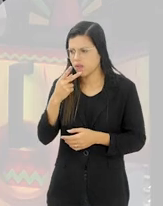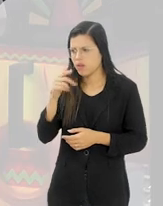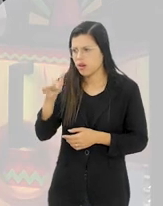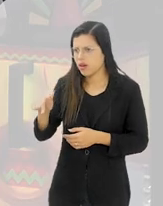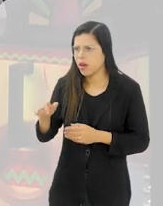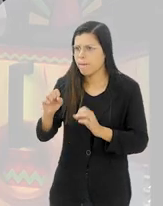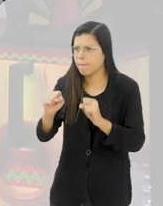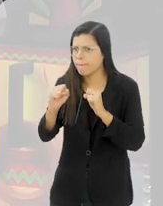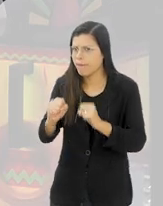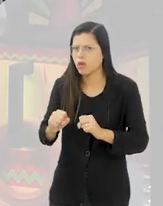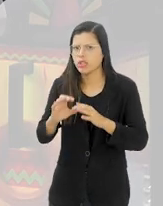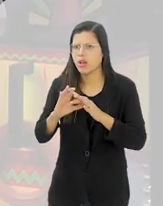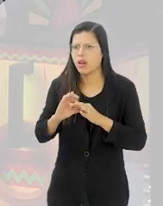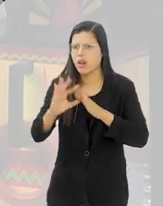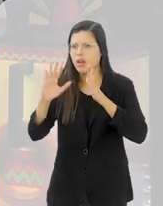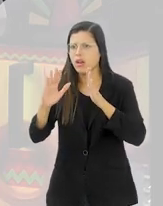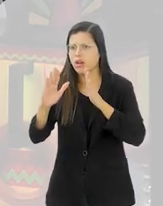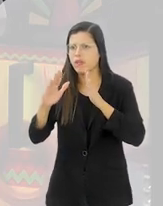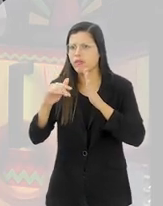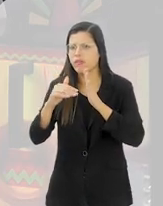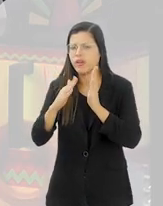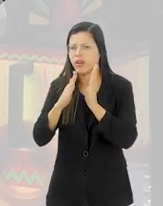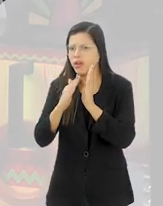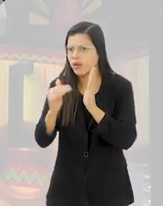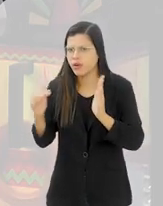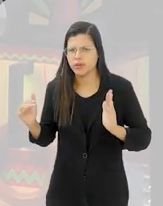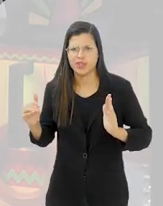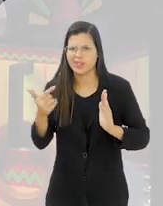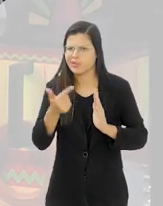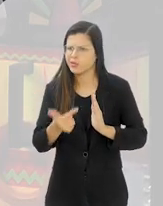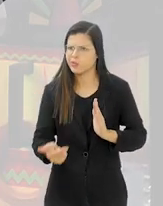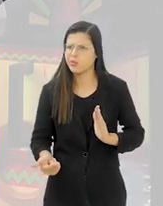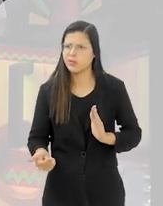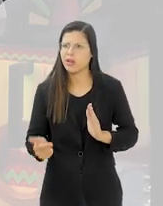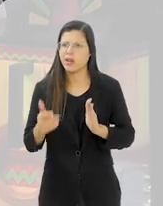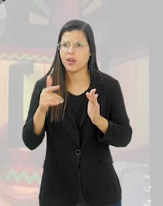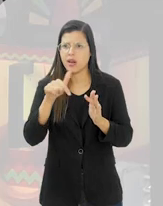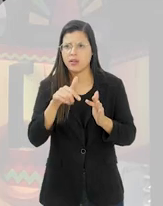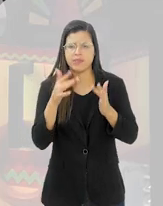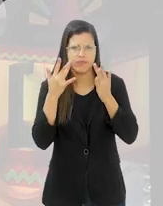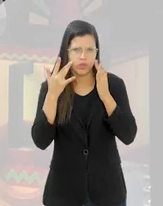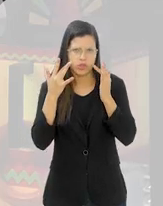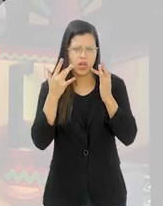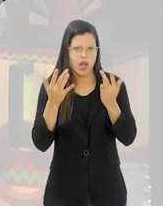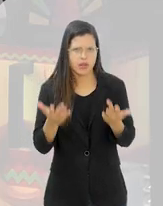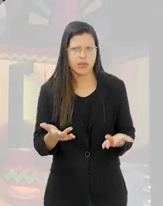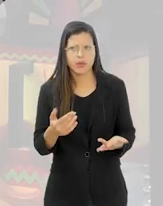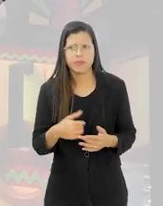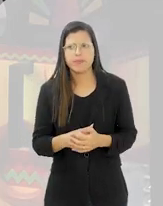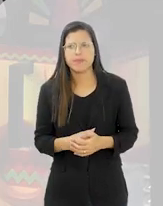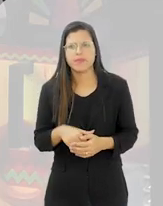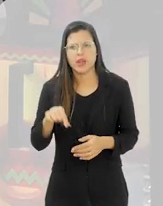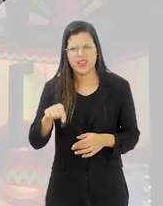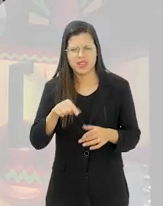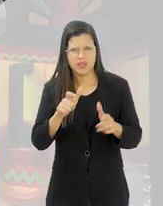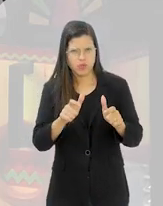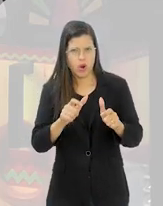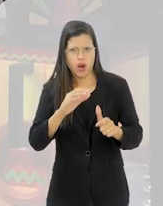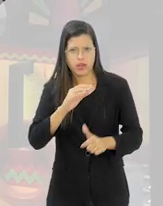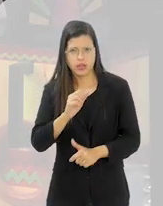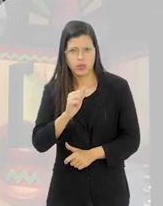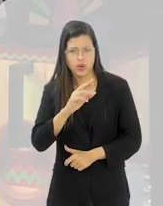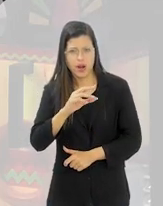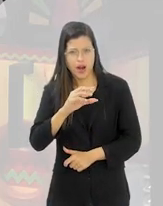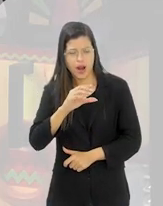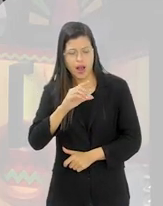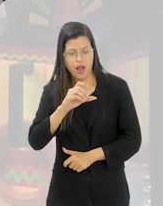dimensão, não tem estética. Você pode ir da forma que você quiser, porque era no teatro, né? Essa edição ia ser no Carlos Gomes." Aí ela falou assim: